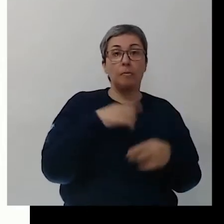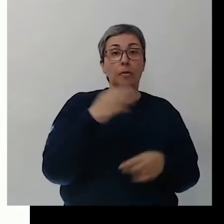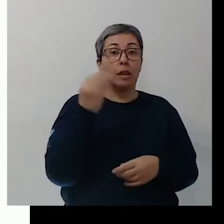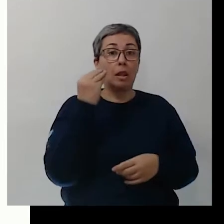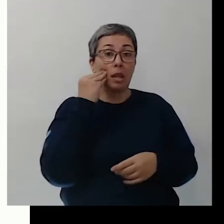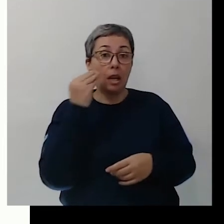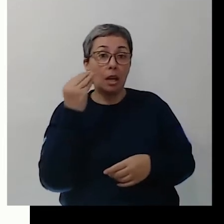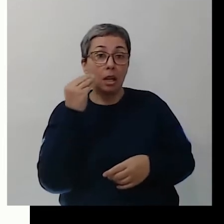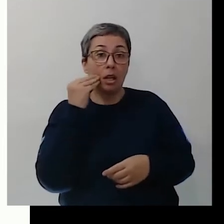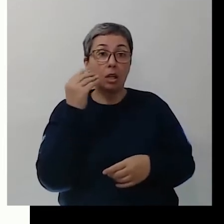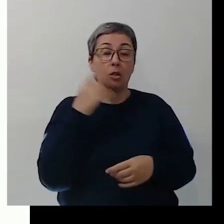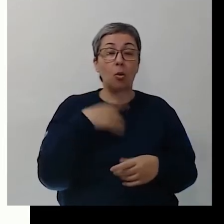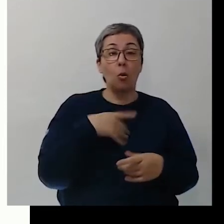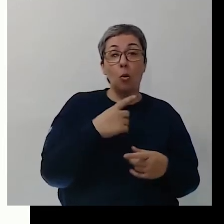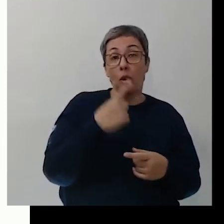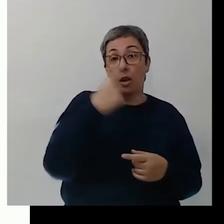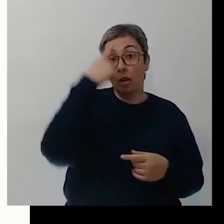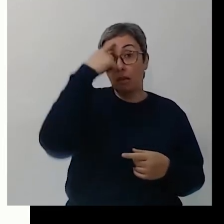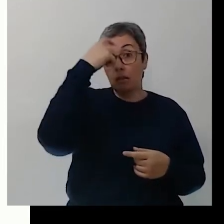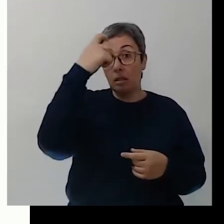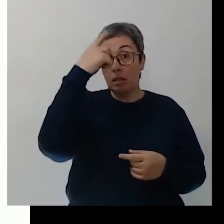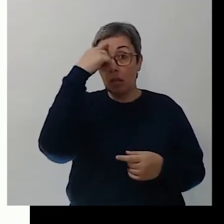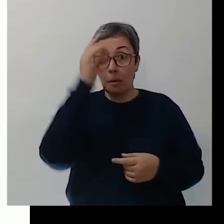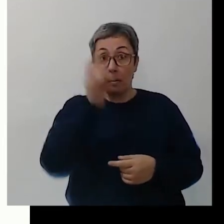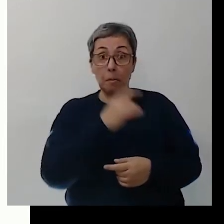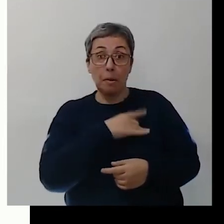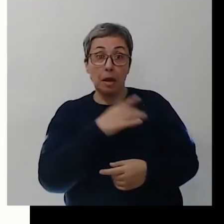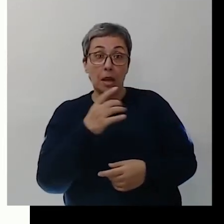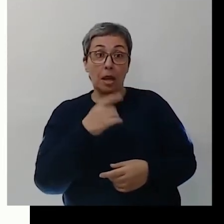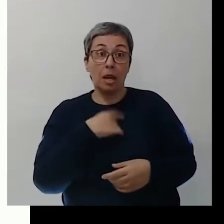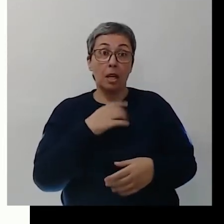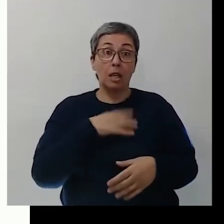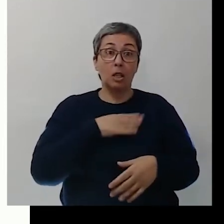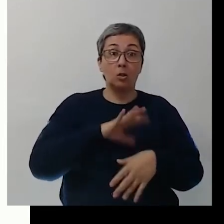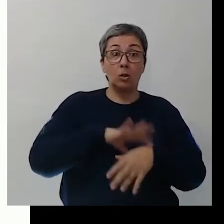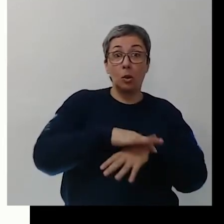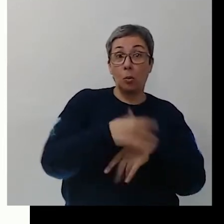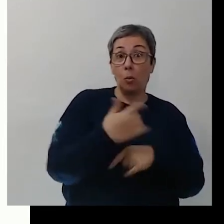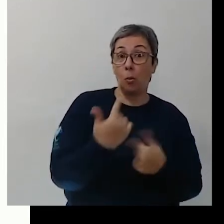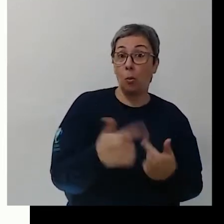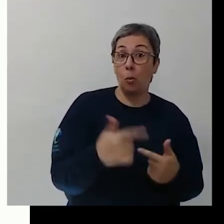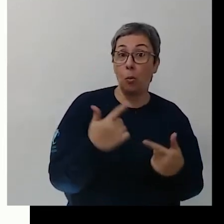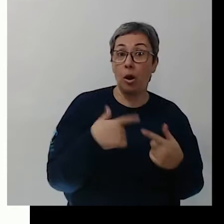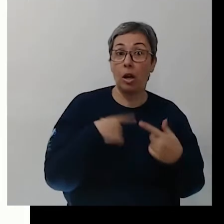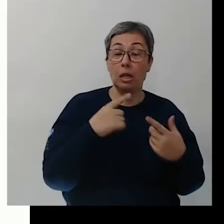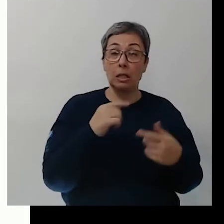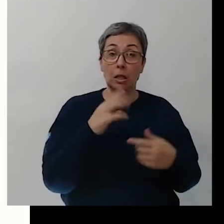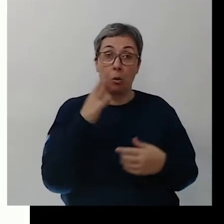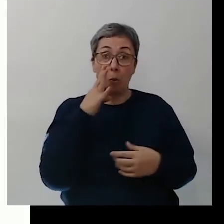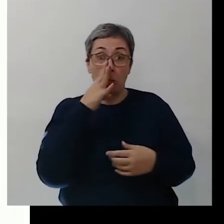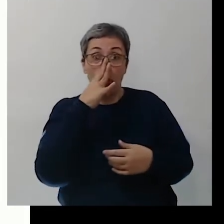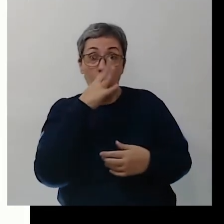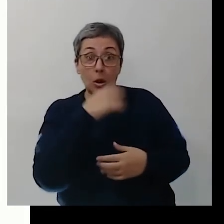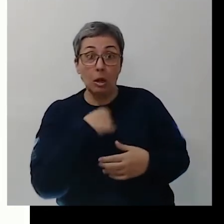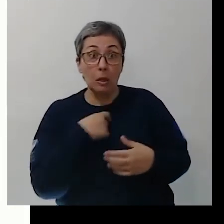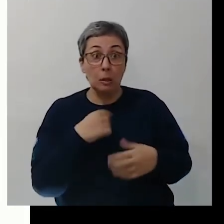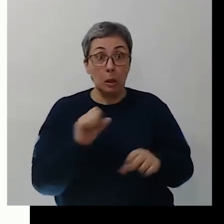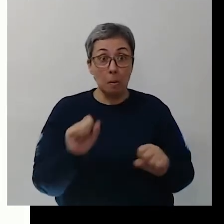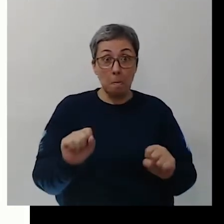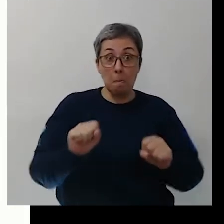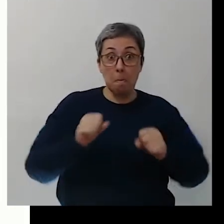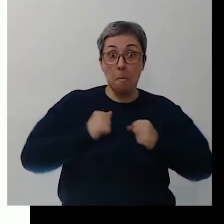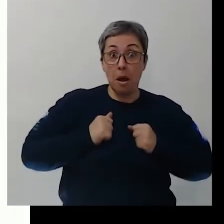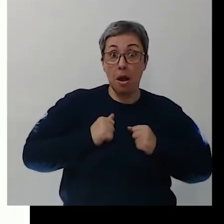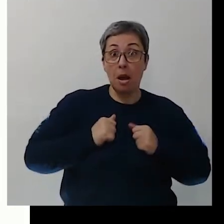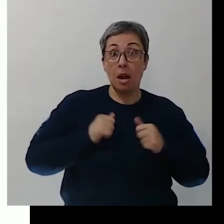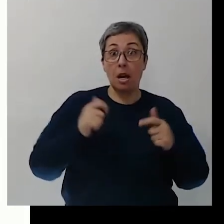tento, improviso, medo, insegurança, dominam,